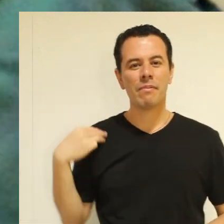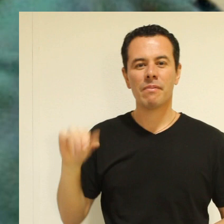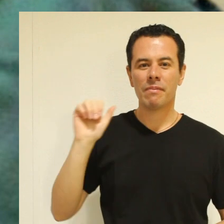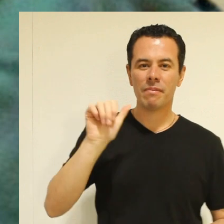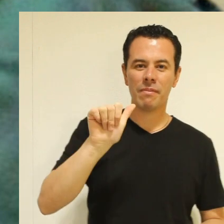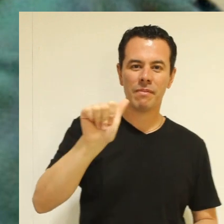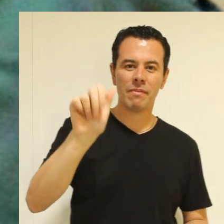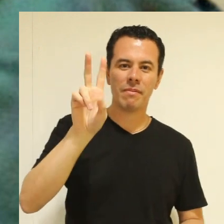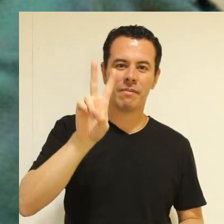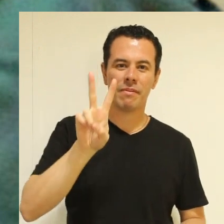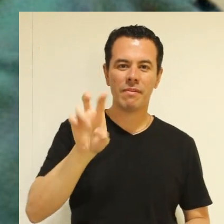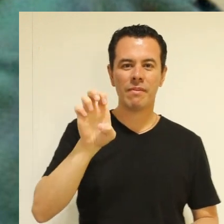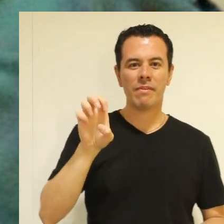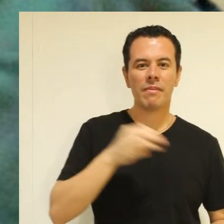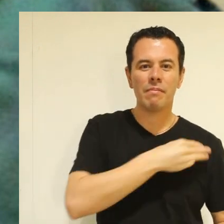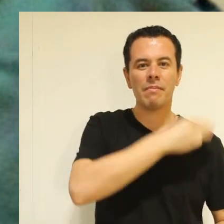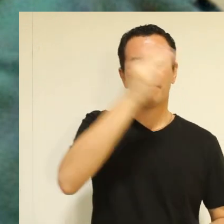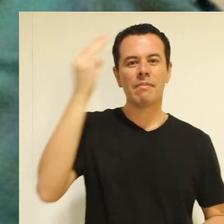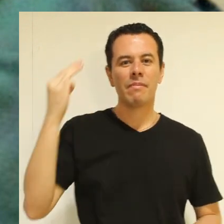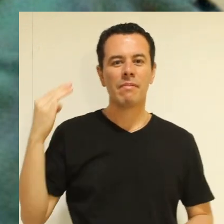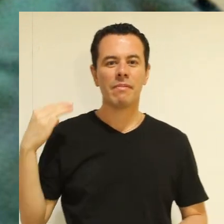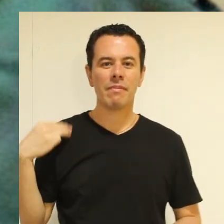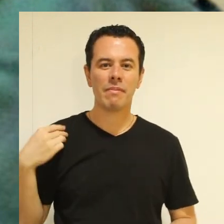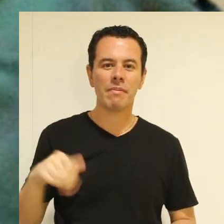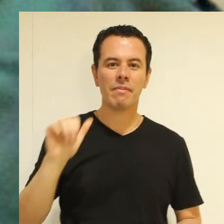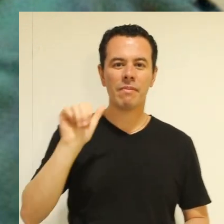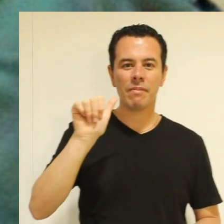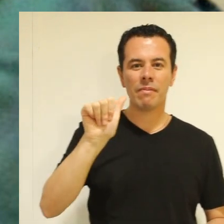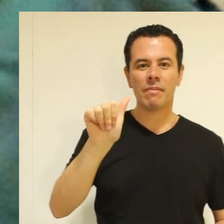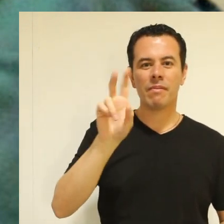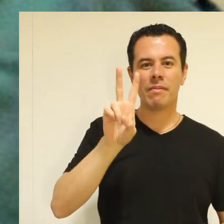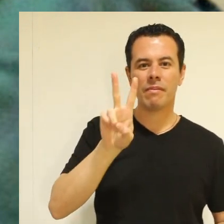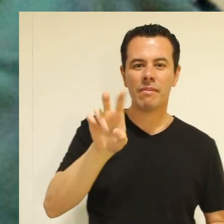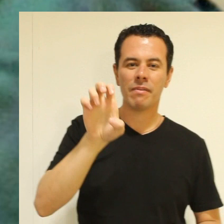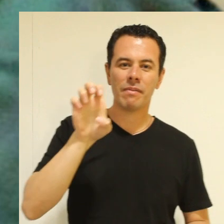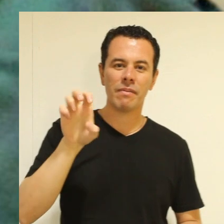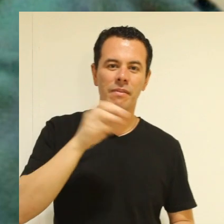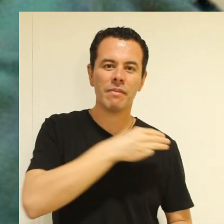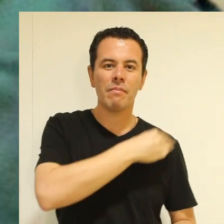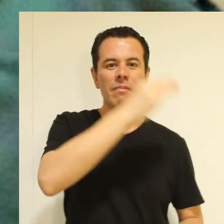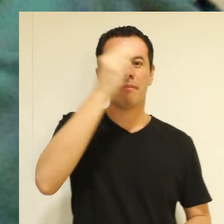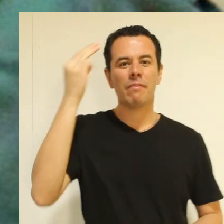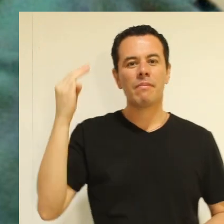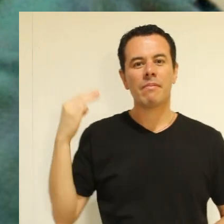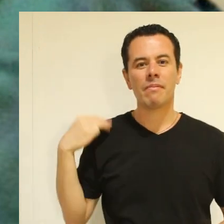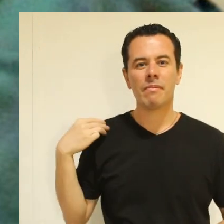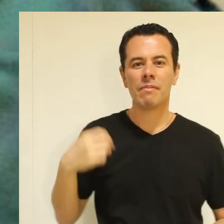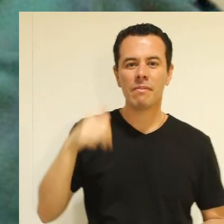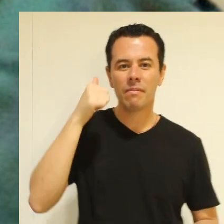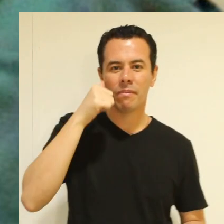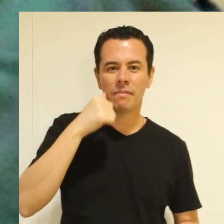Maria, Ave Maria, Ave